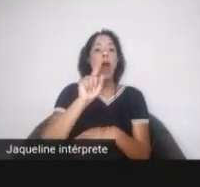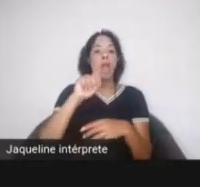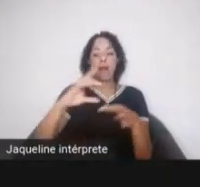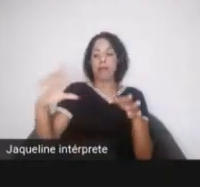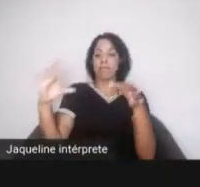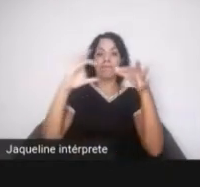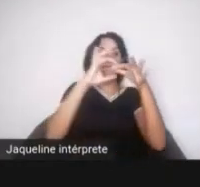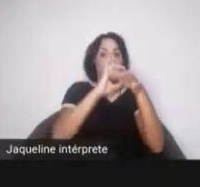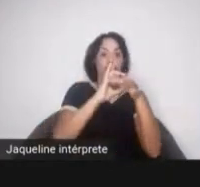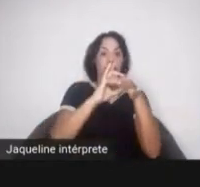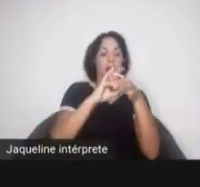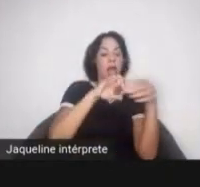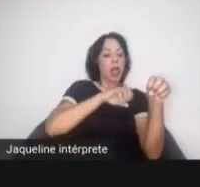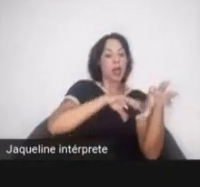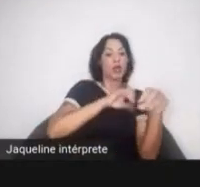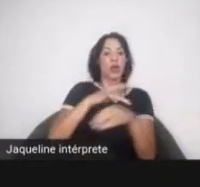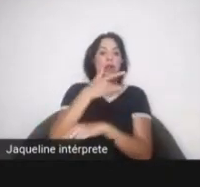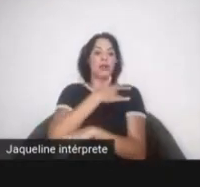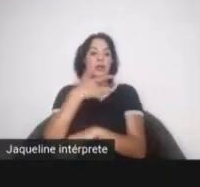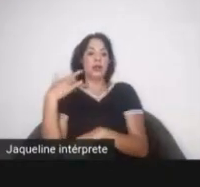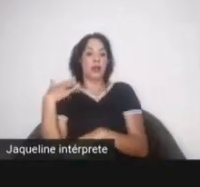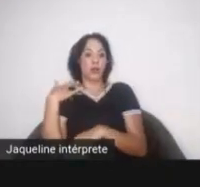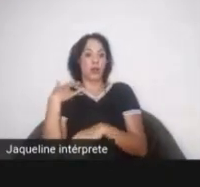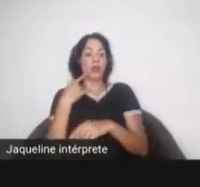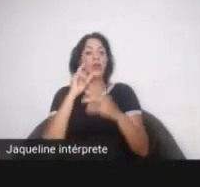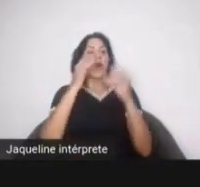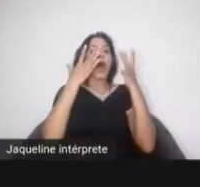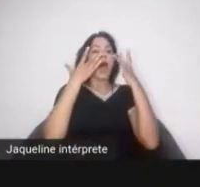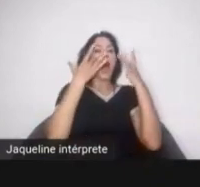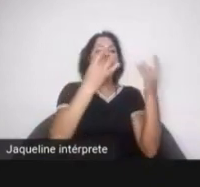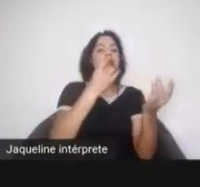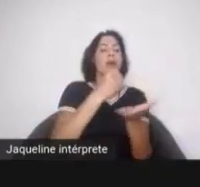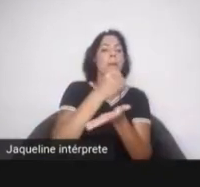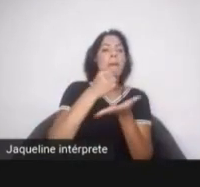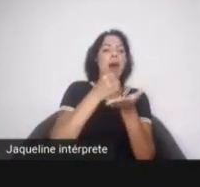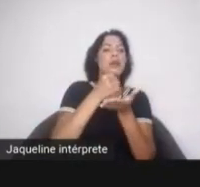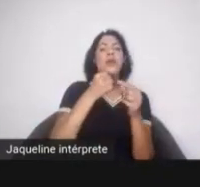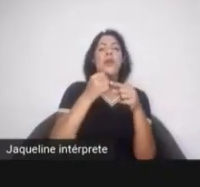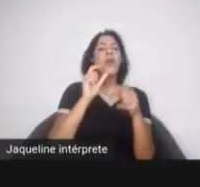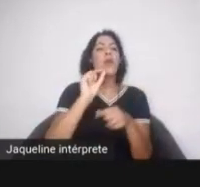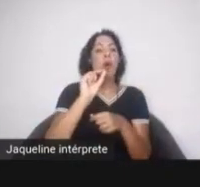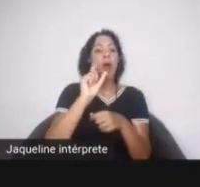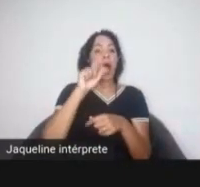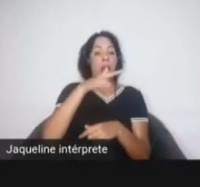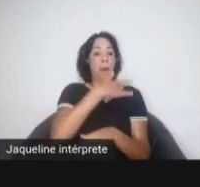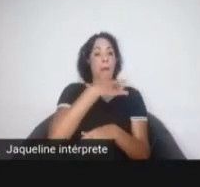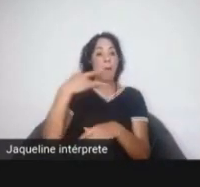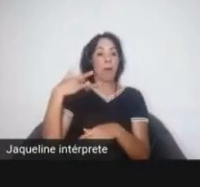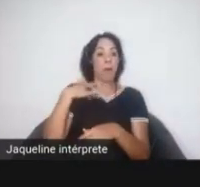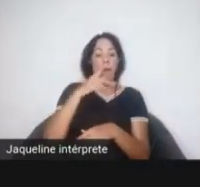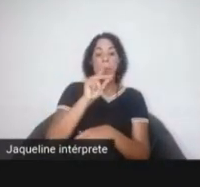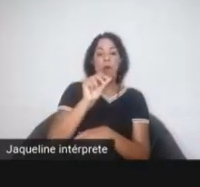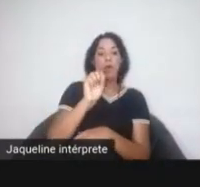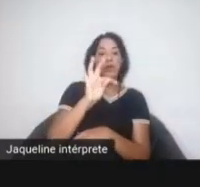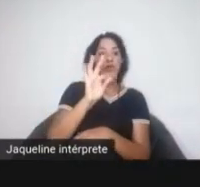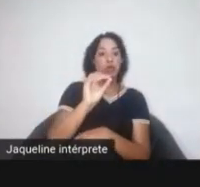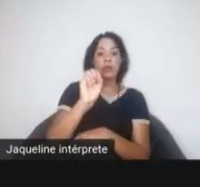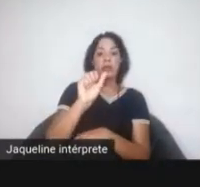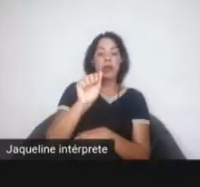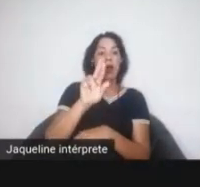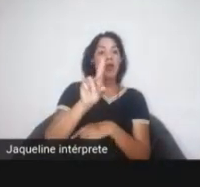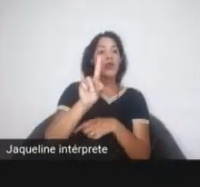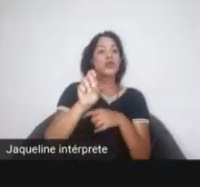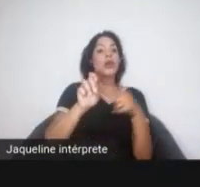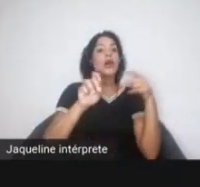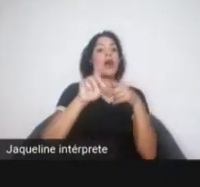saúde, entre a atenção básica. O que é atenção básica? São os postos de saúde. A atenção básica é aquele primeiro local que